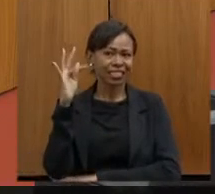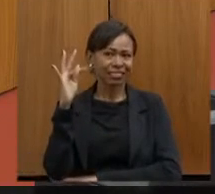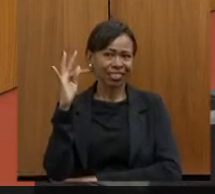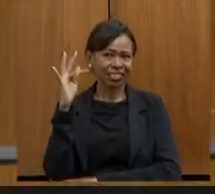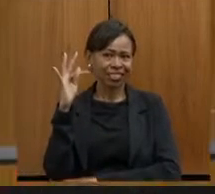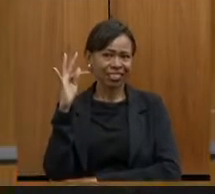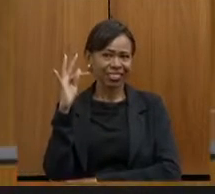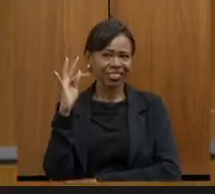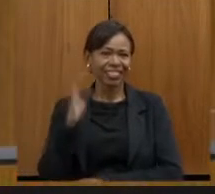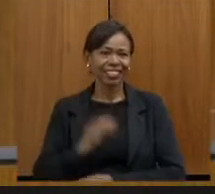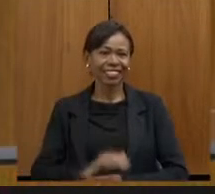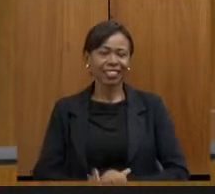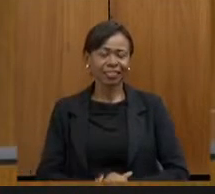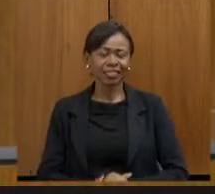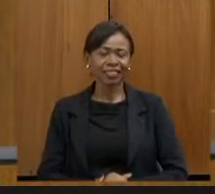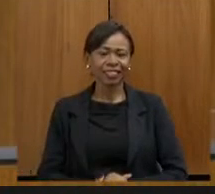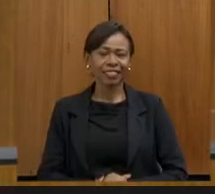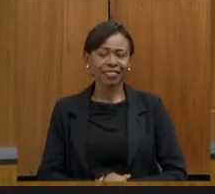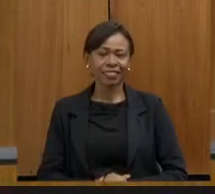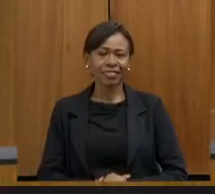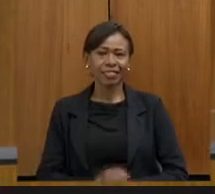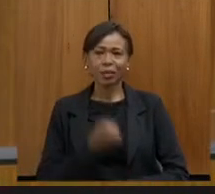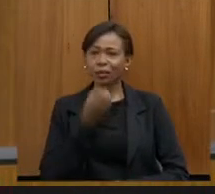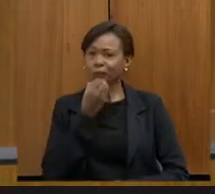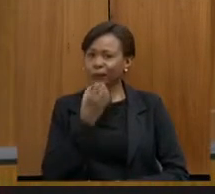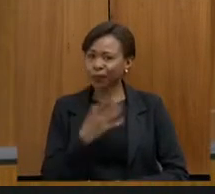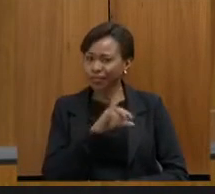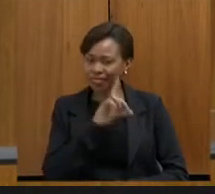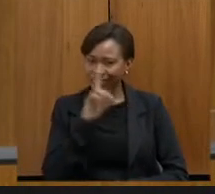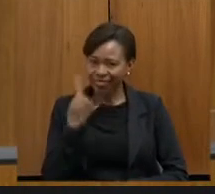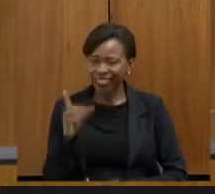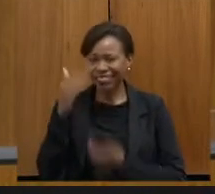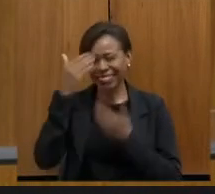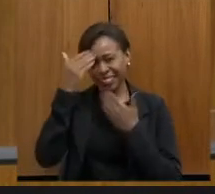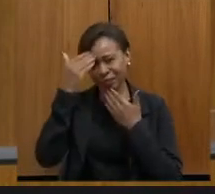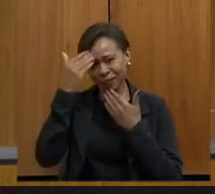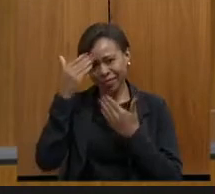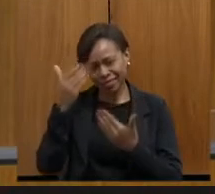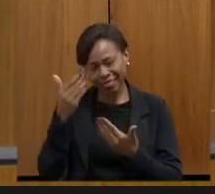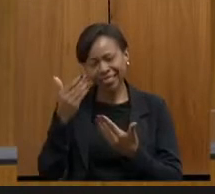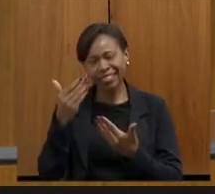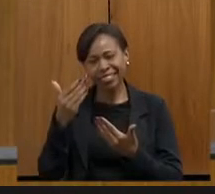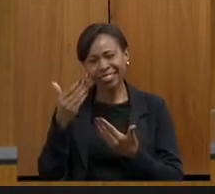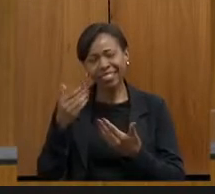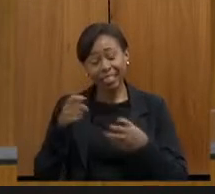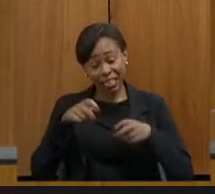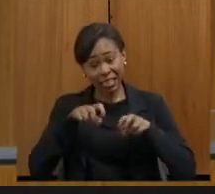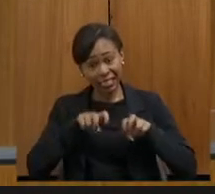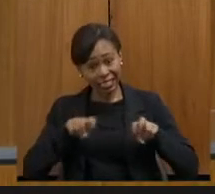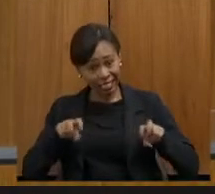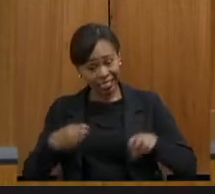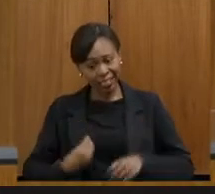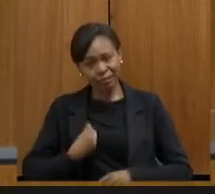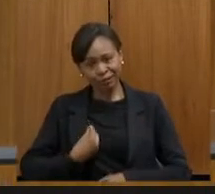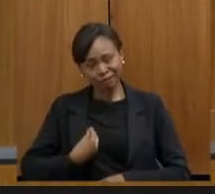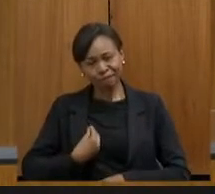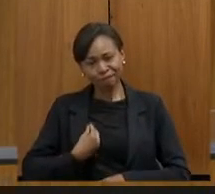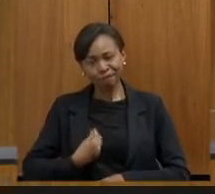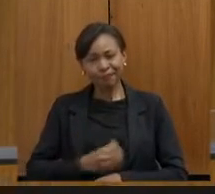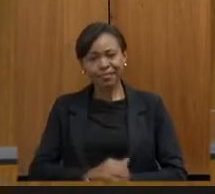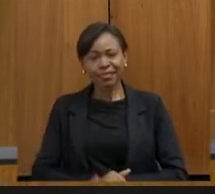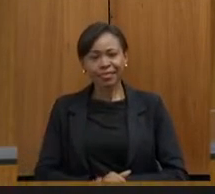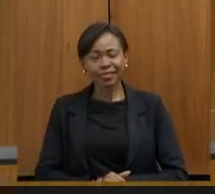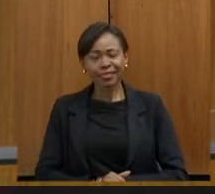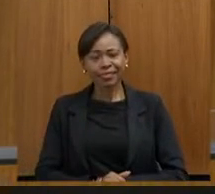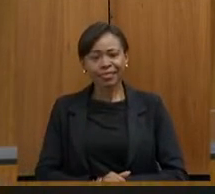Bom dia, deputada. Quero agradecer essa oportunidade de estar compondo essa mesa. e